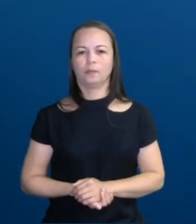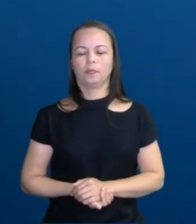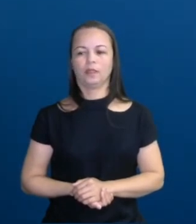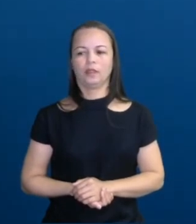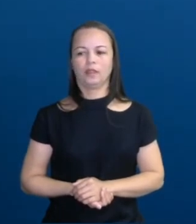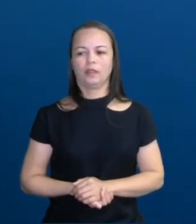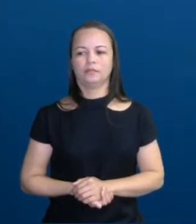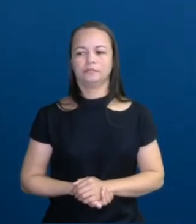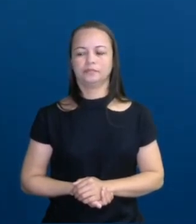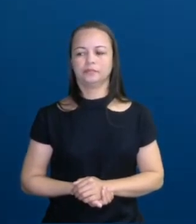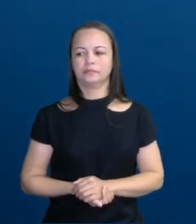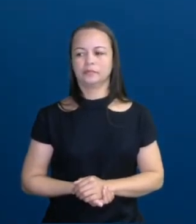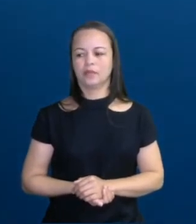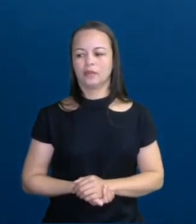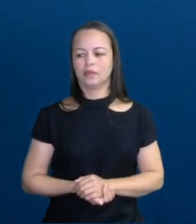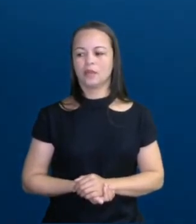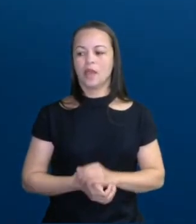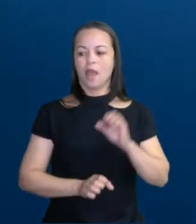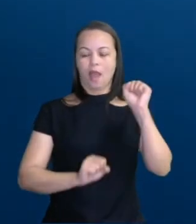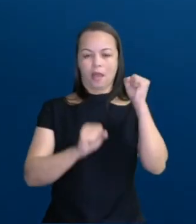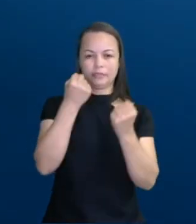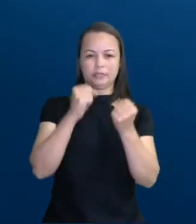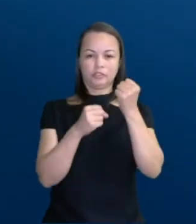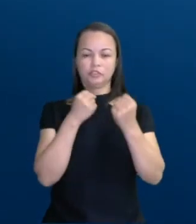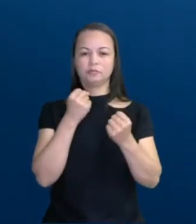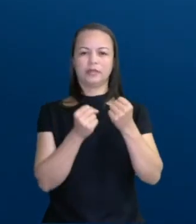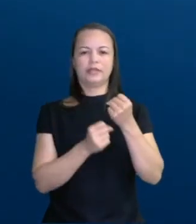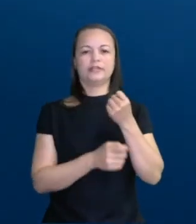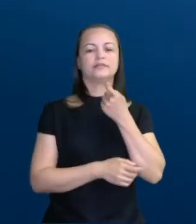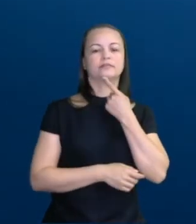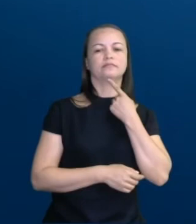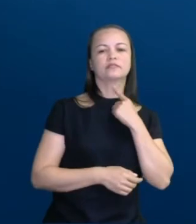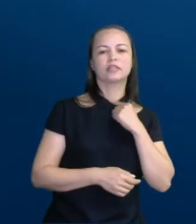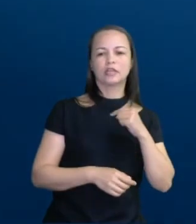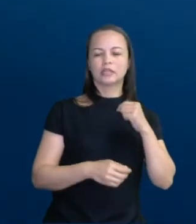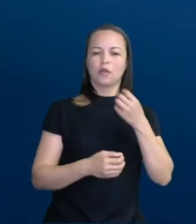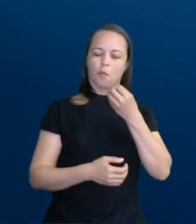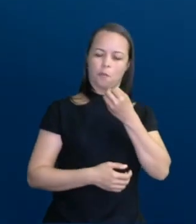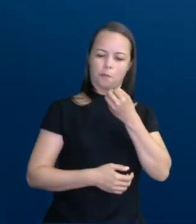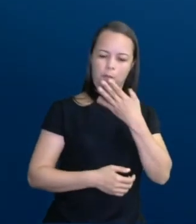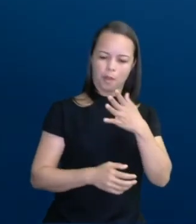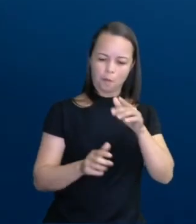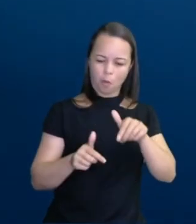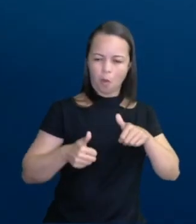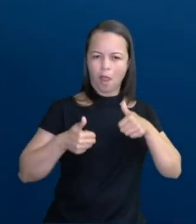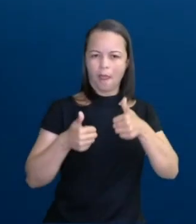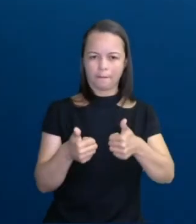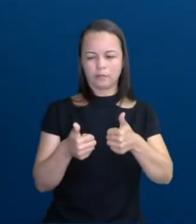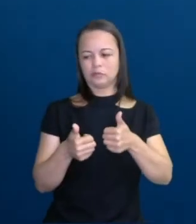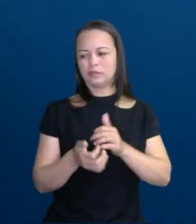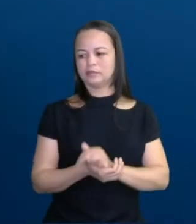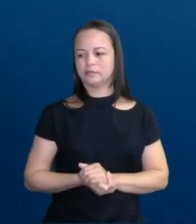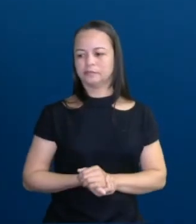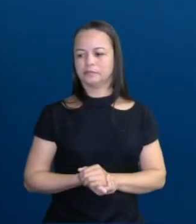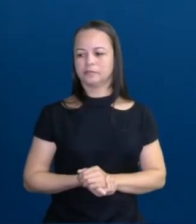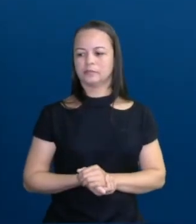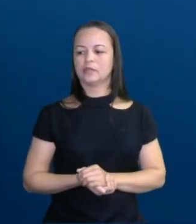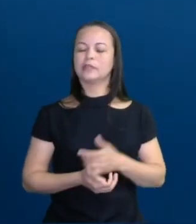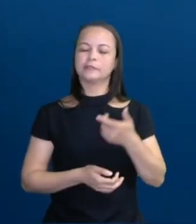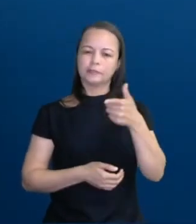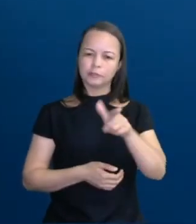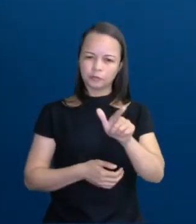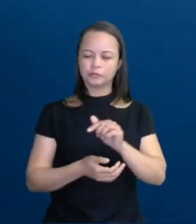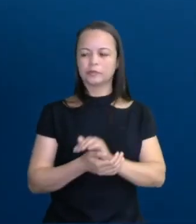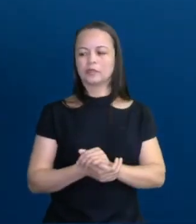Bom vamos lá as empresas aspiram a ter uma boa reputação mais uma